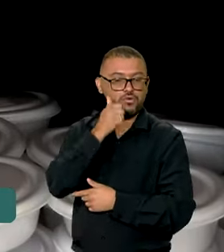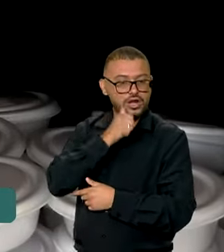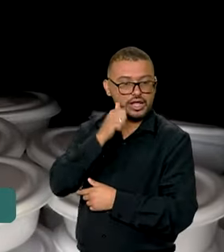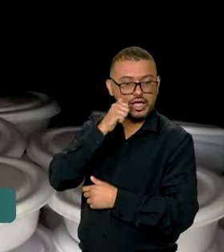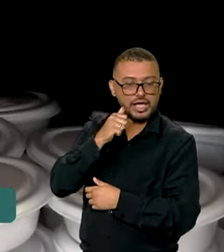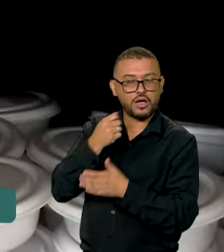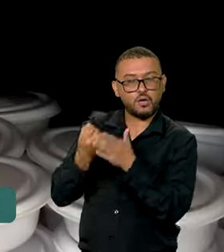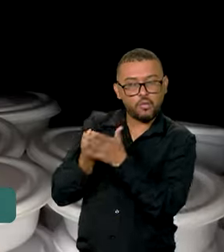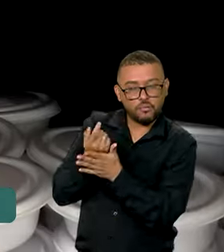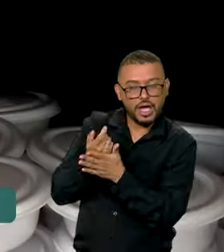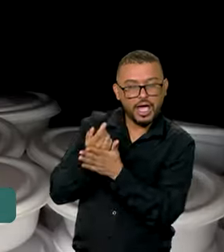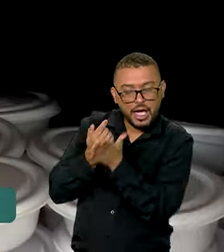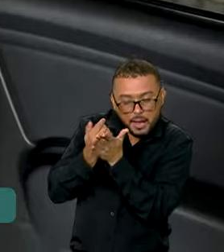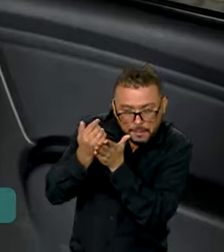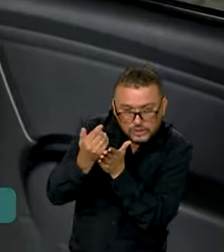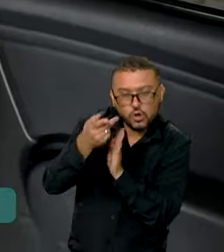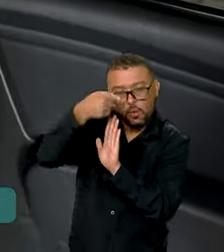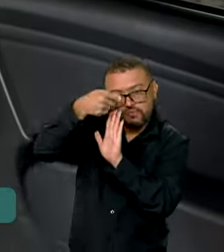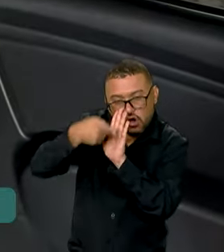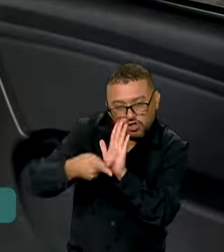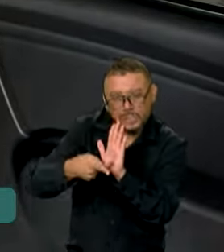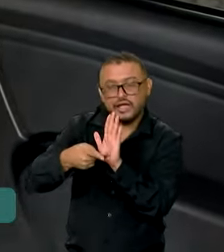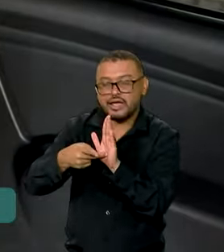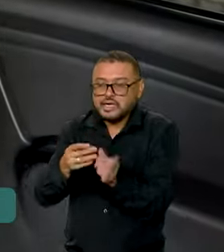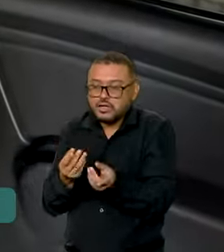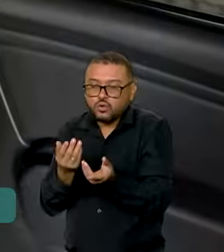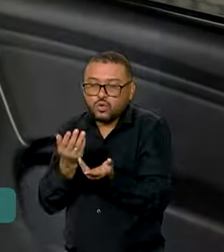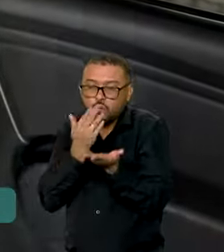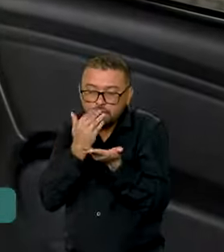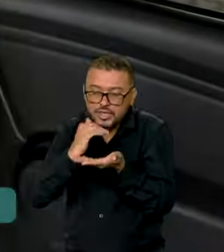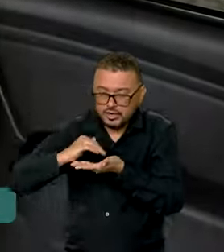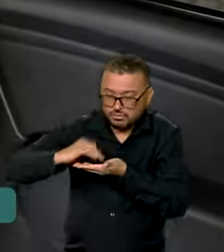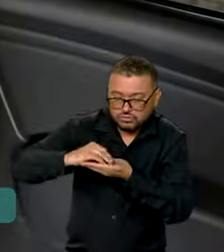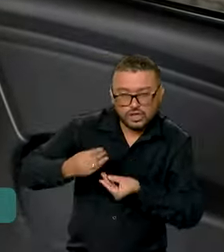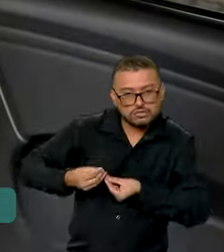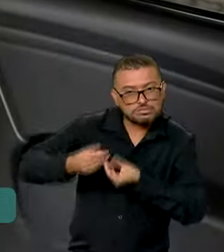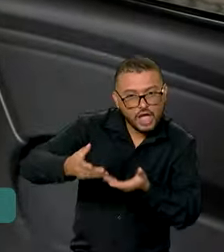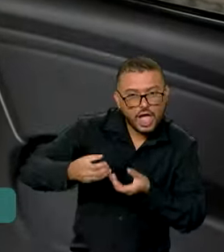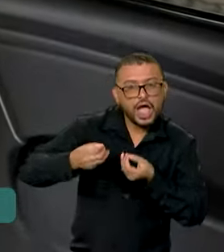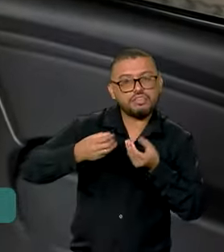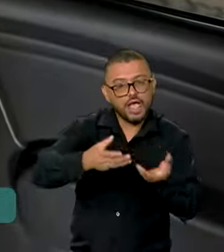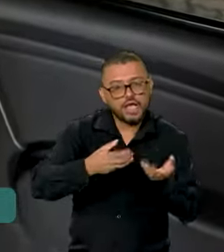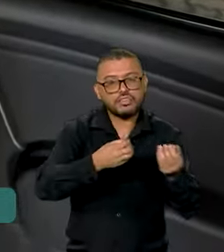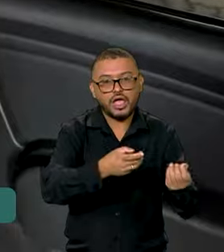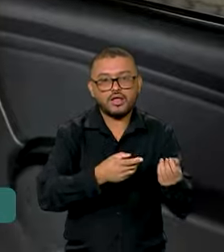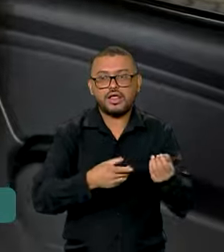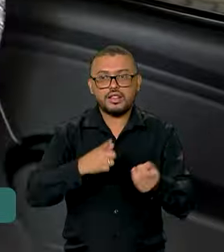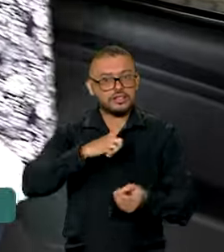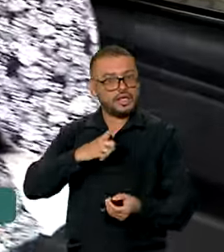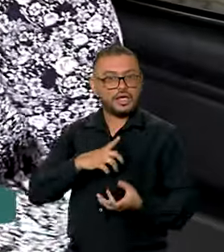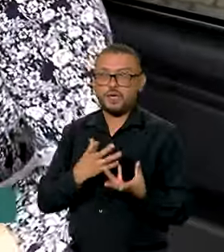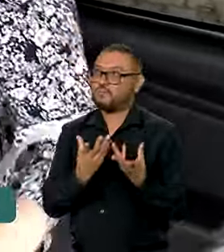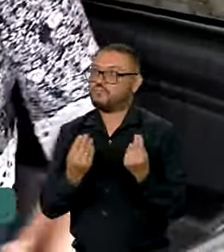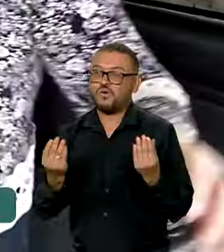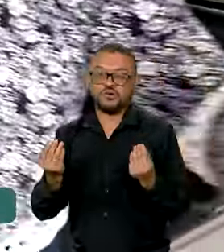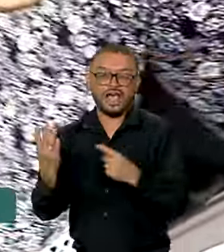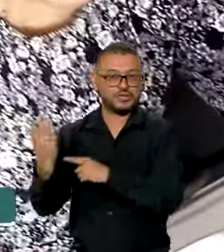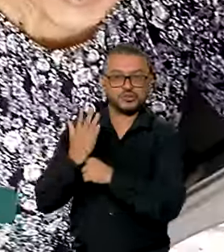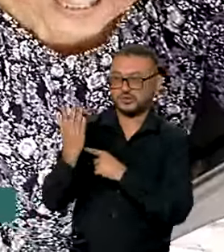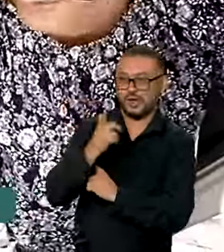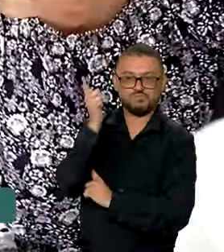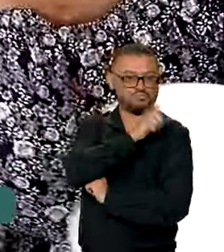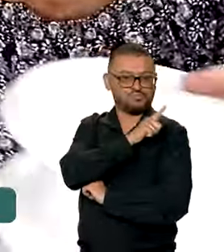começou com um projeto de doações, né? Então, a gente recebeu muita